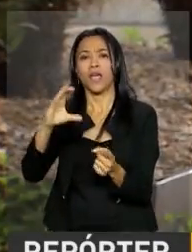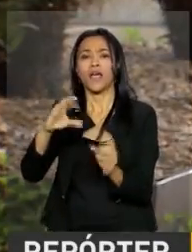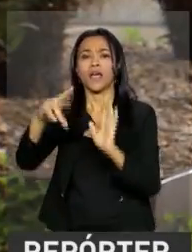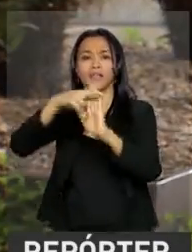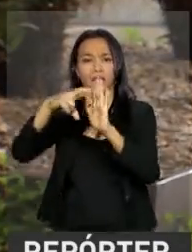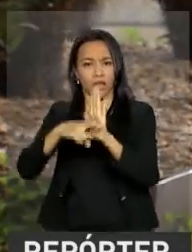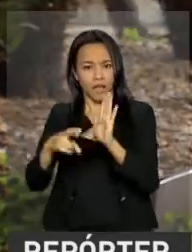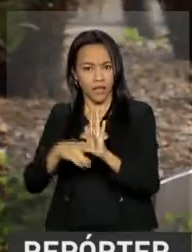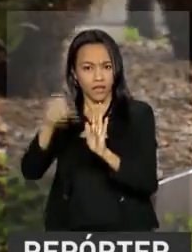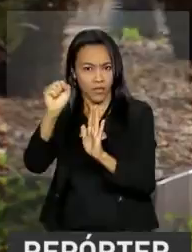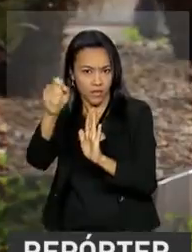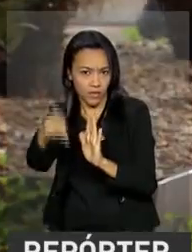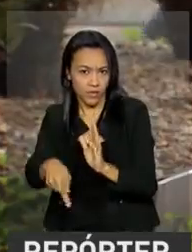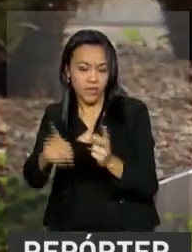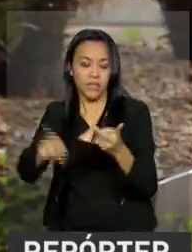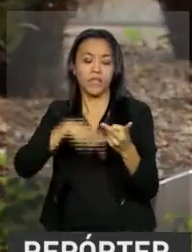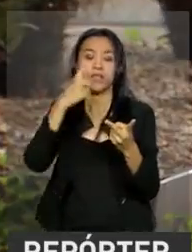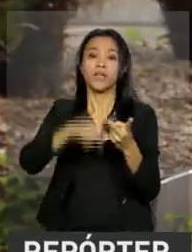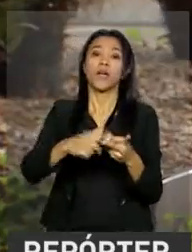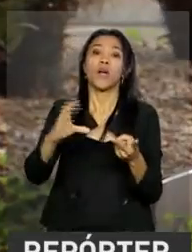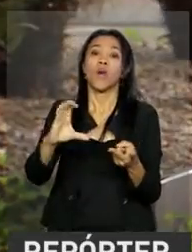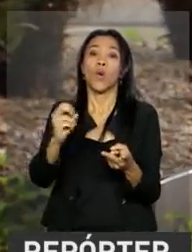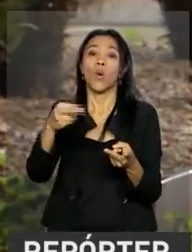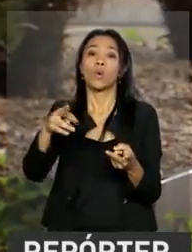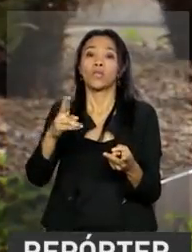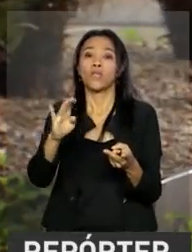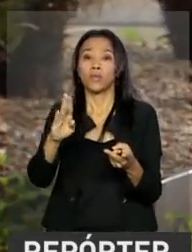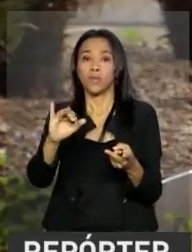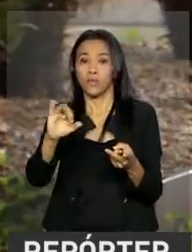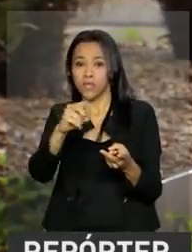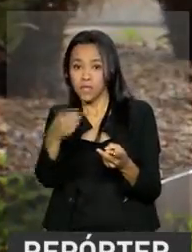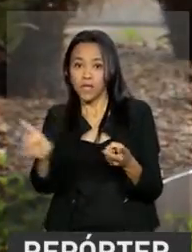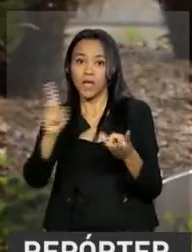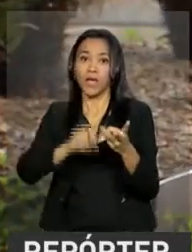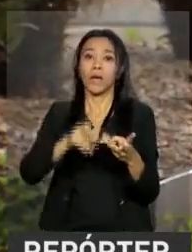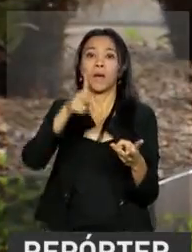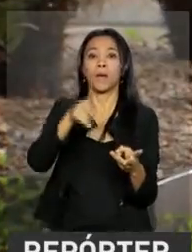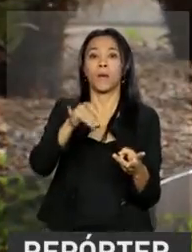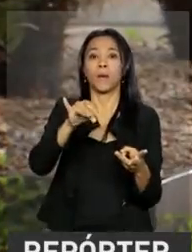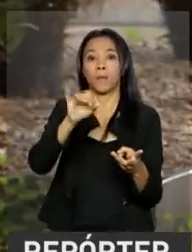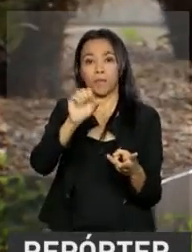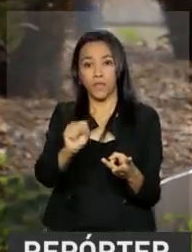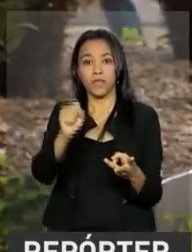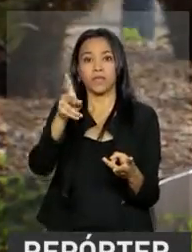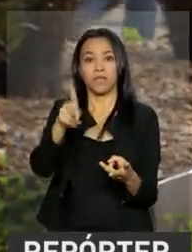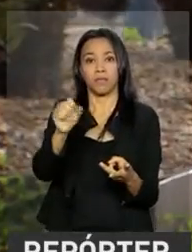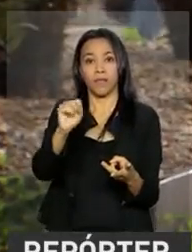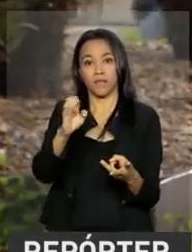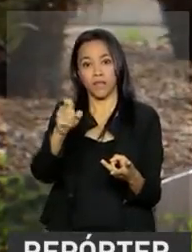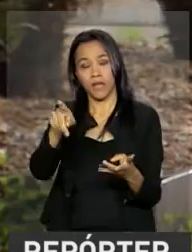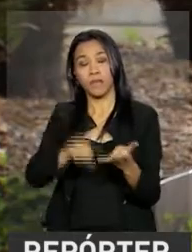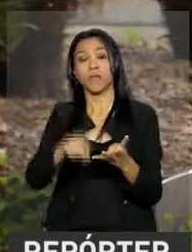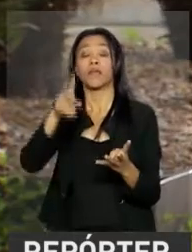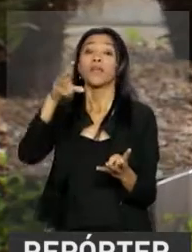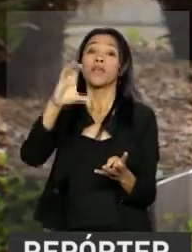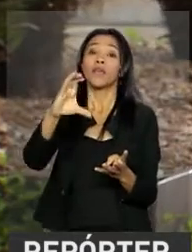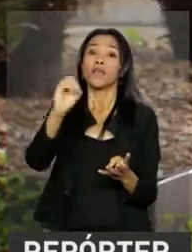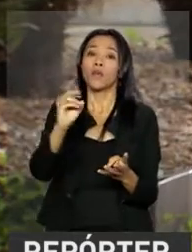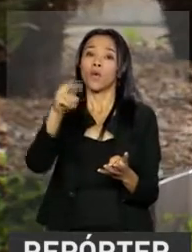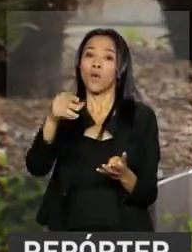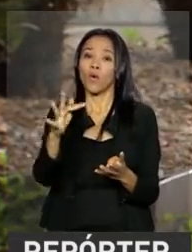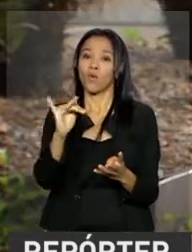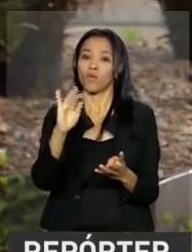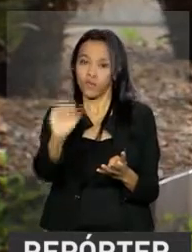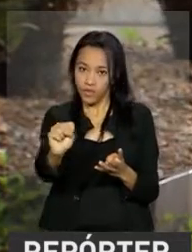Previdência Social, a contribuição sobre o lucro líquido, o PIS/PASEP e a COFINS. Por outro lado, a Seguridade é responsável pelo pagamento,